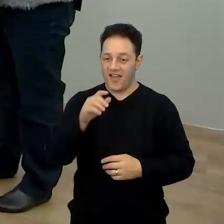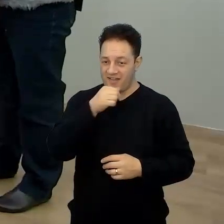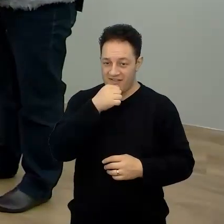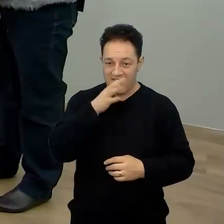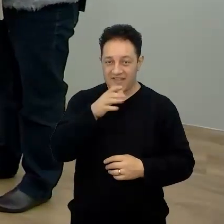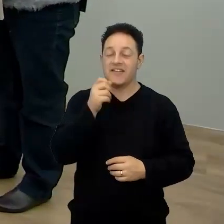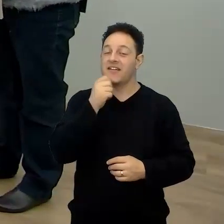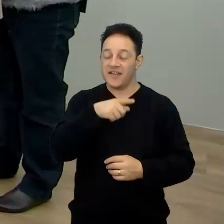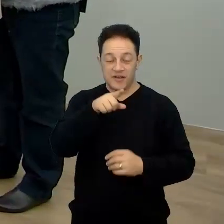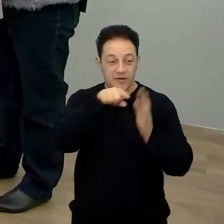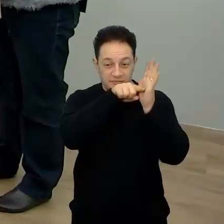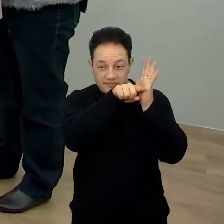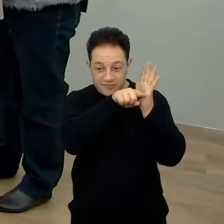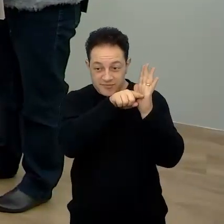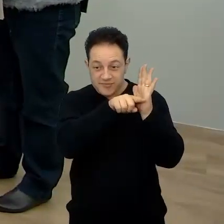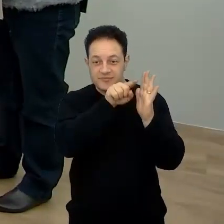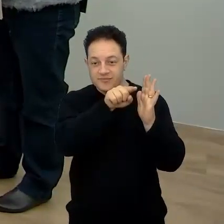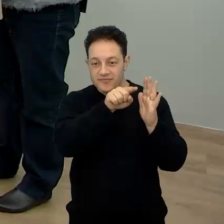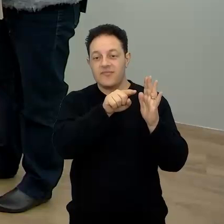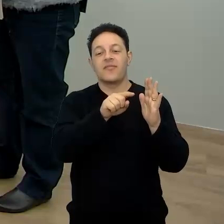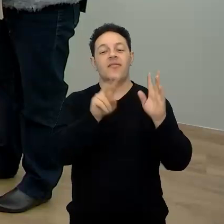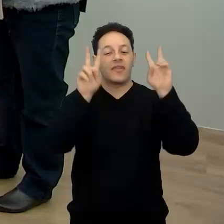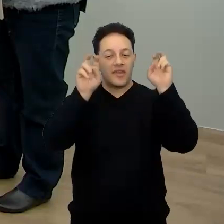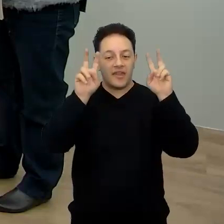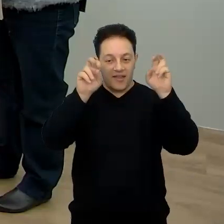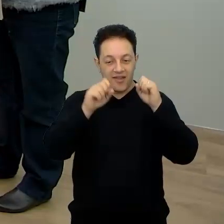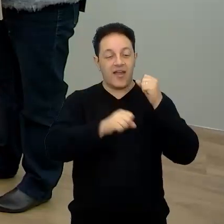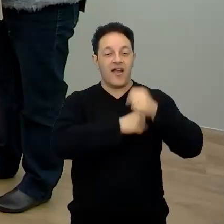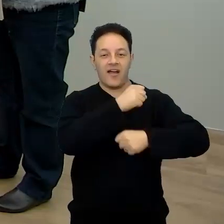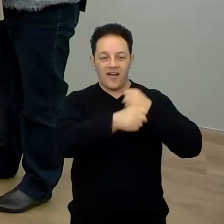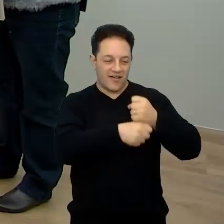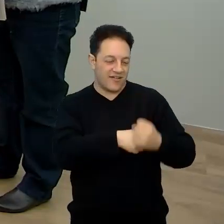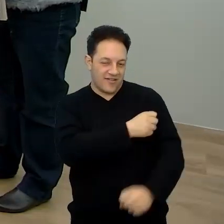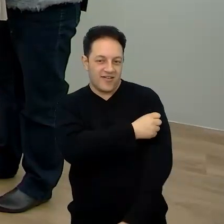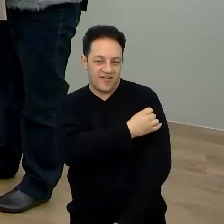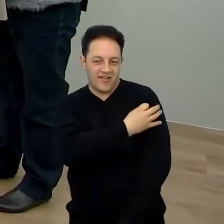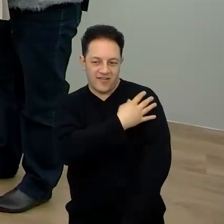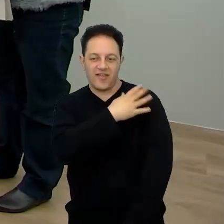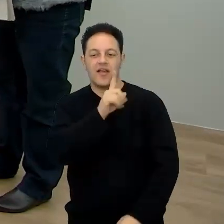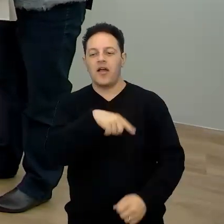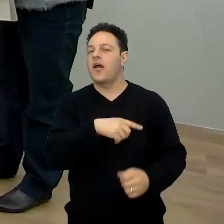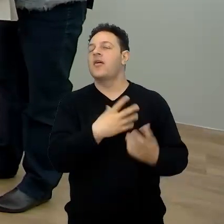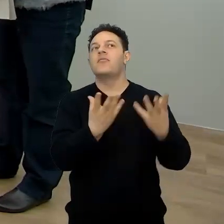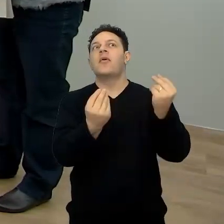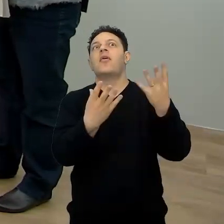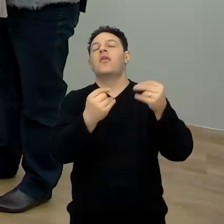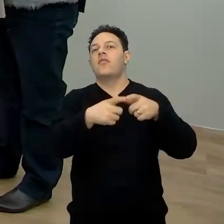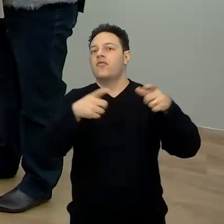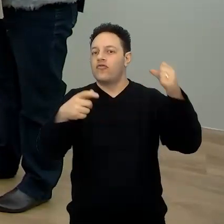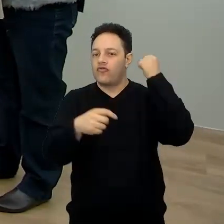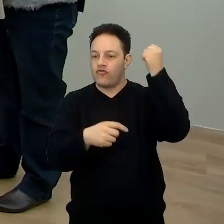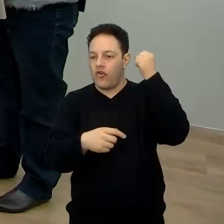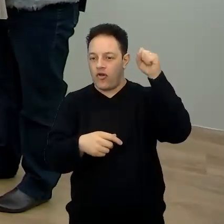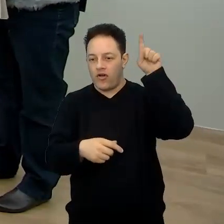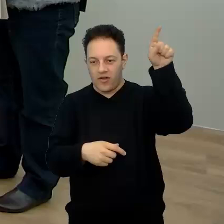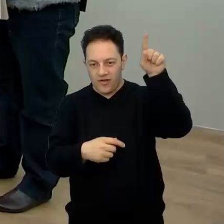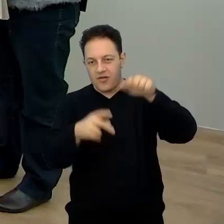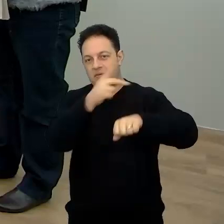essa pesquisa, na parte dos anos iniciais, é muito grande lá. Eles são